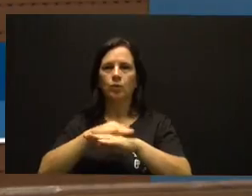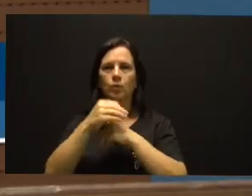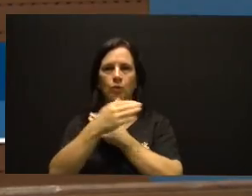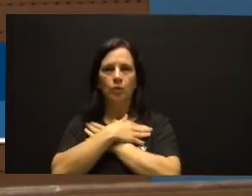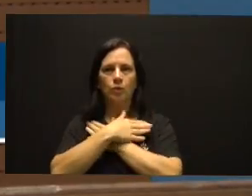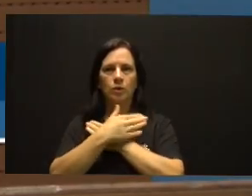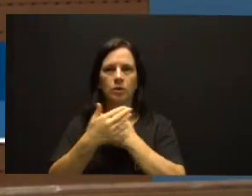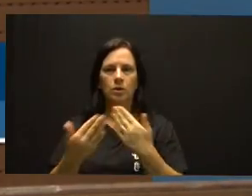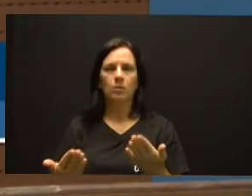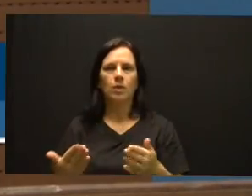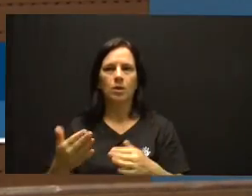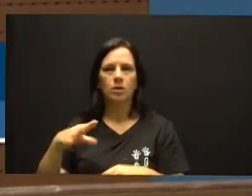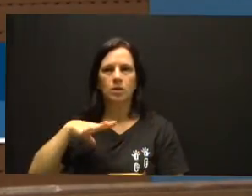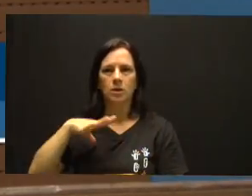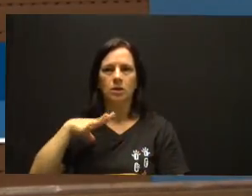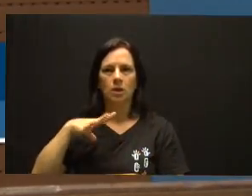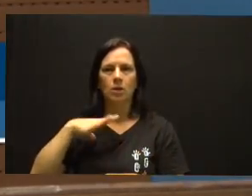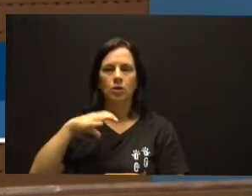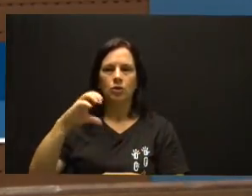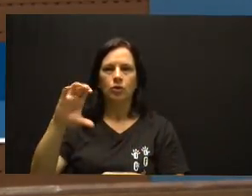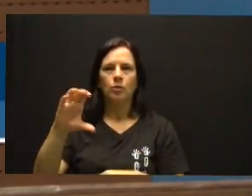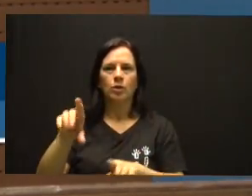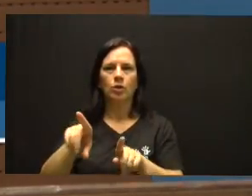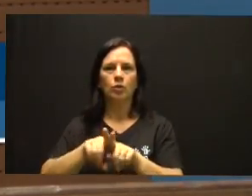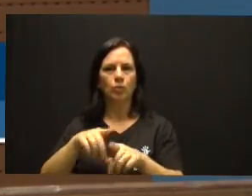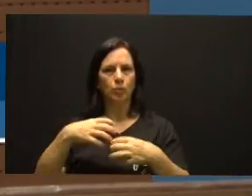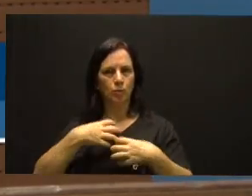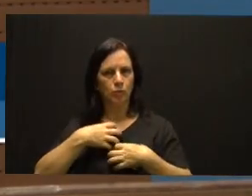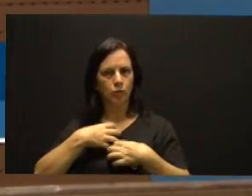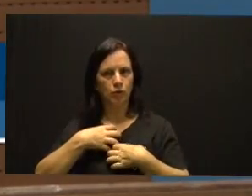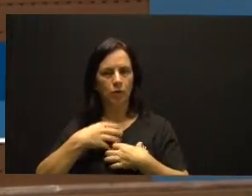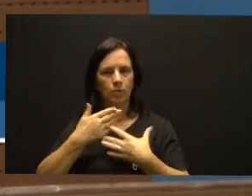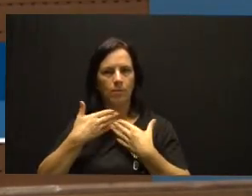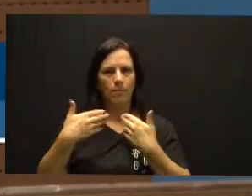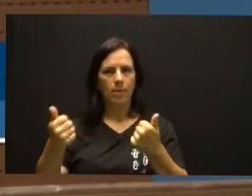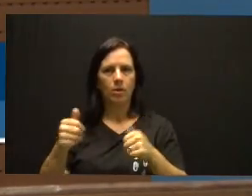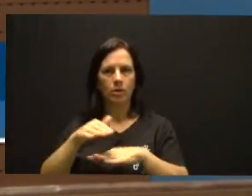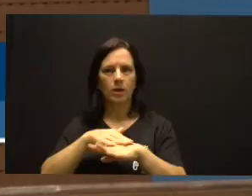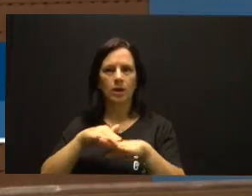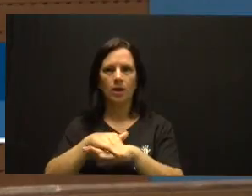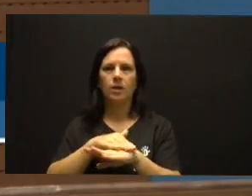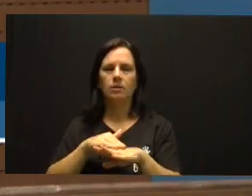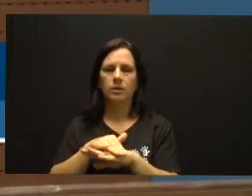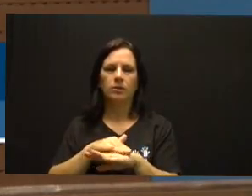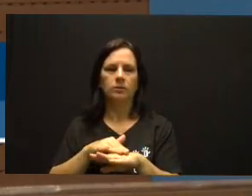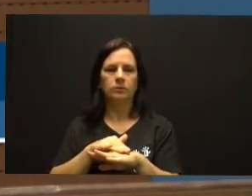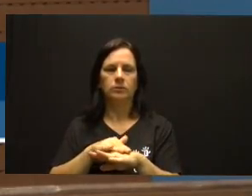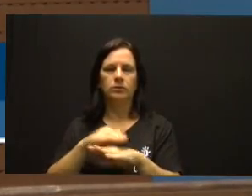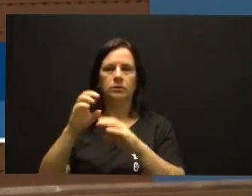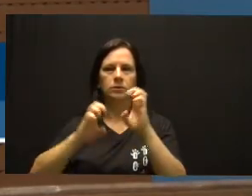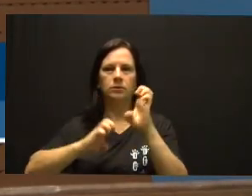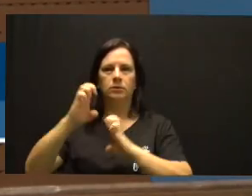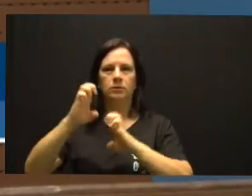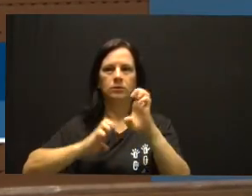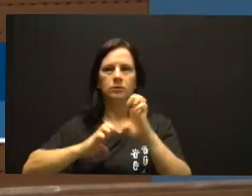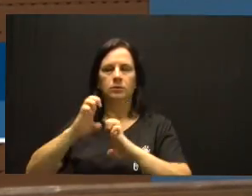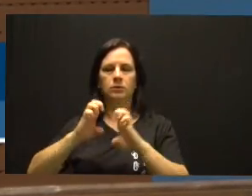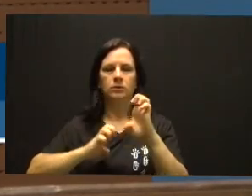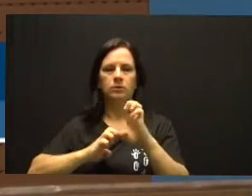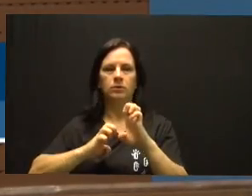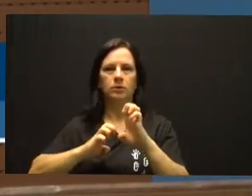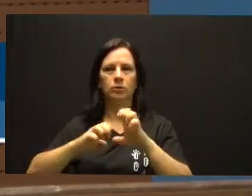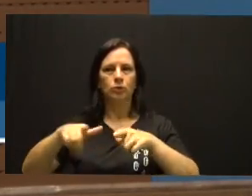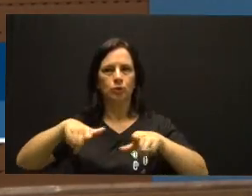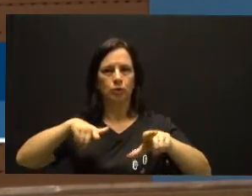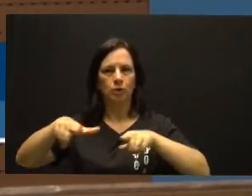que nós temos aí na cidade, eu acho que é a melhor forma de a gente conversar com as empresas para poder dar emprego